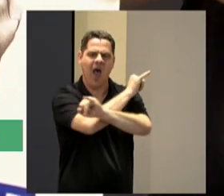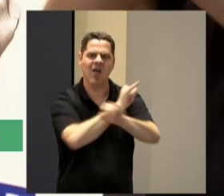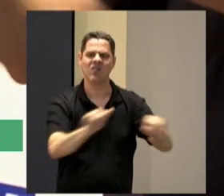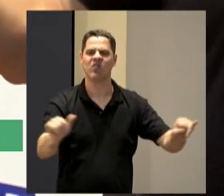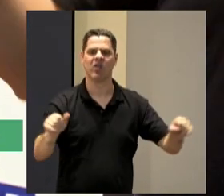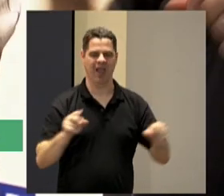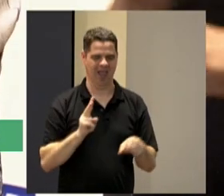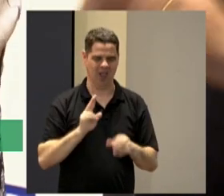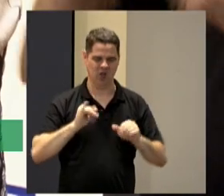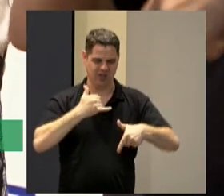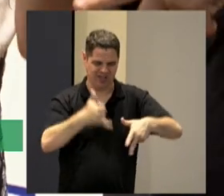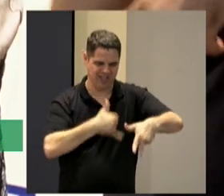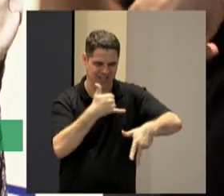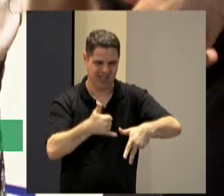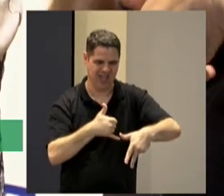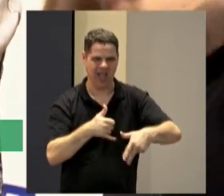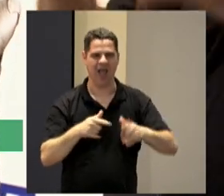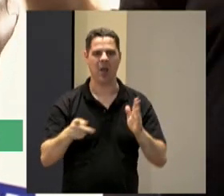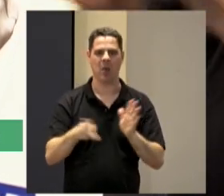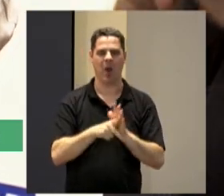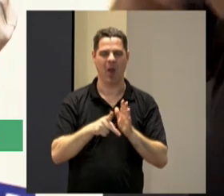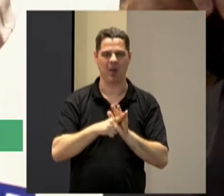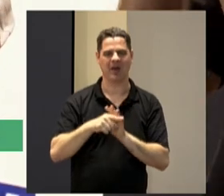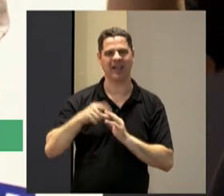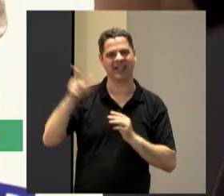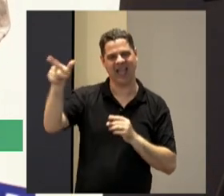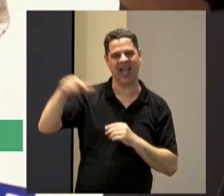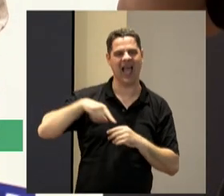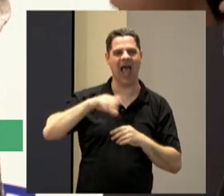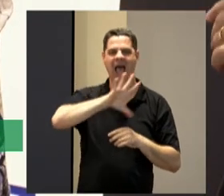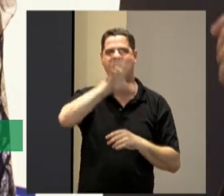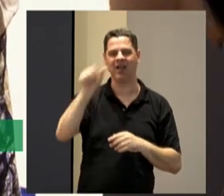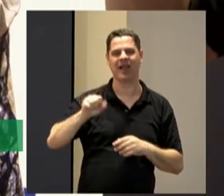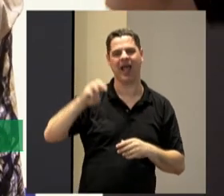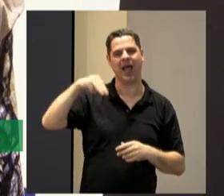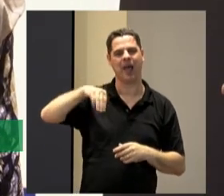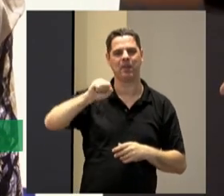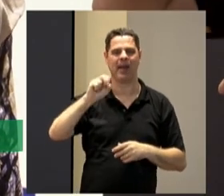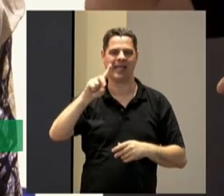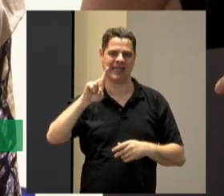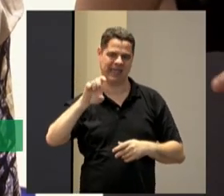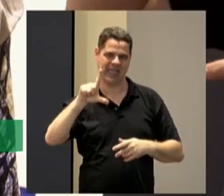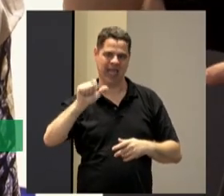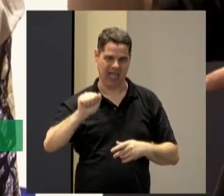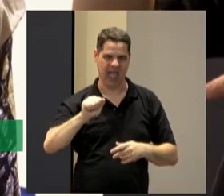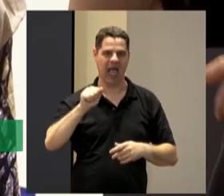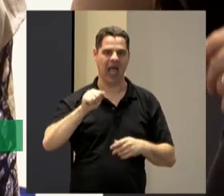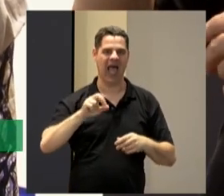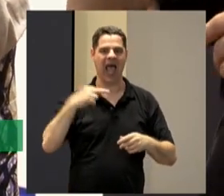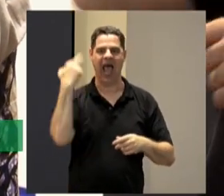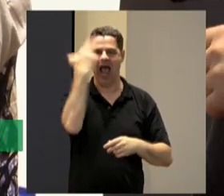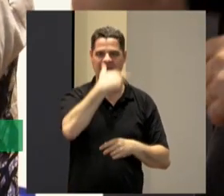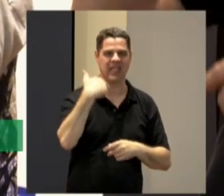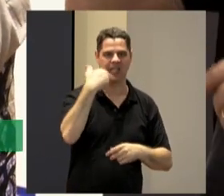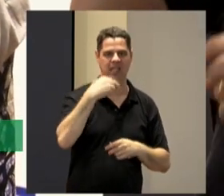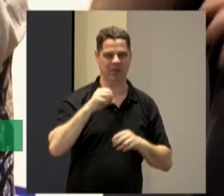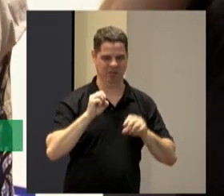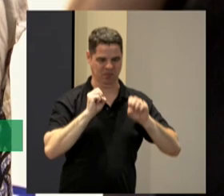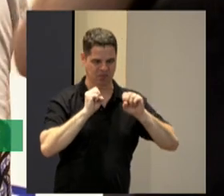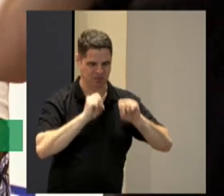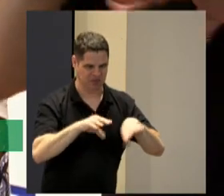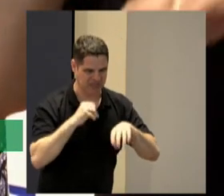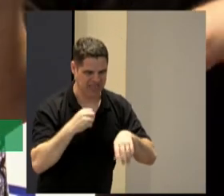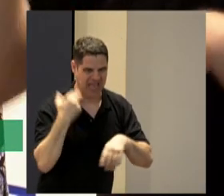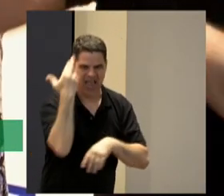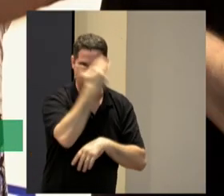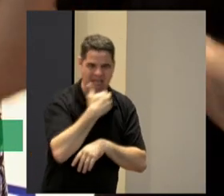muito naquela frase do Nelson Mandela, que racismo também é aprendido, não é? Se a gente ensina a ser